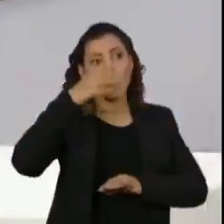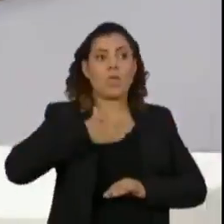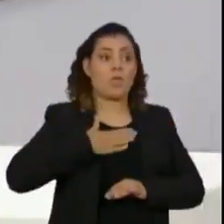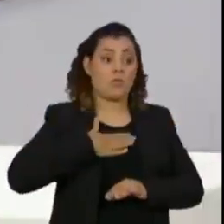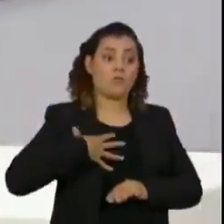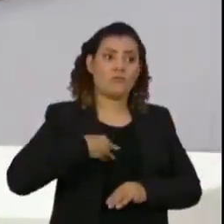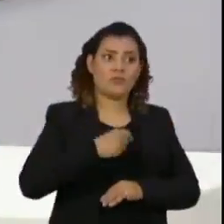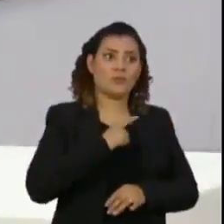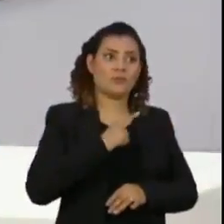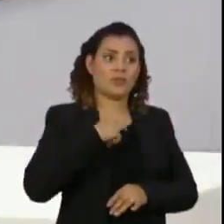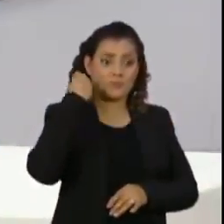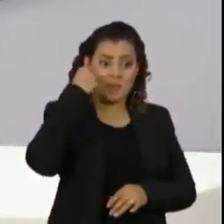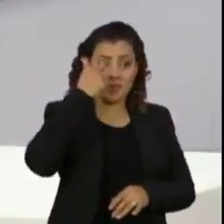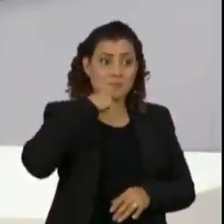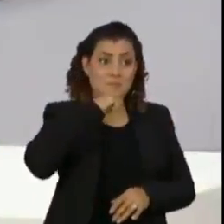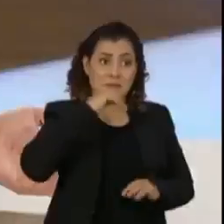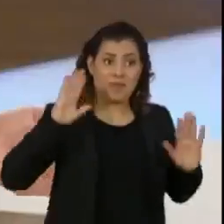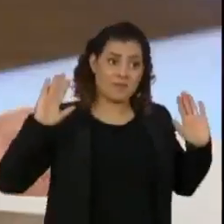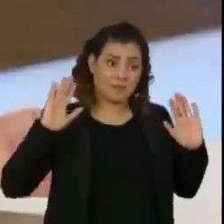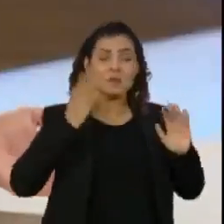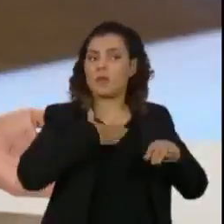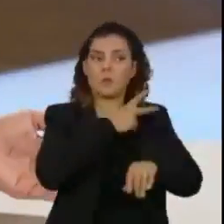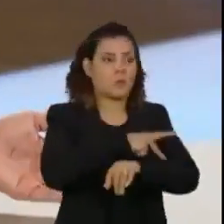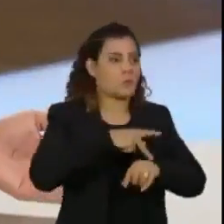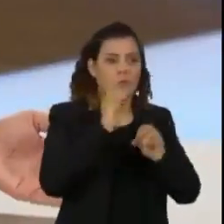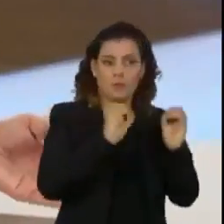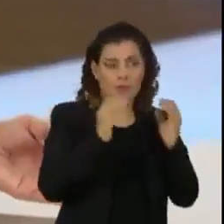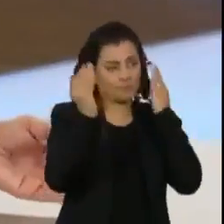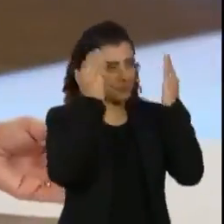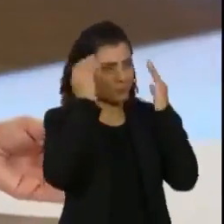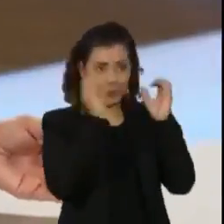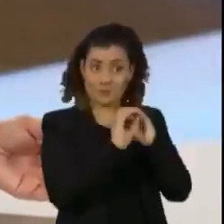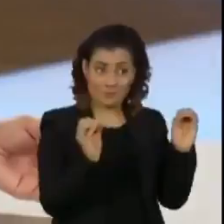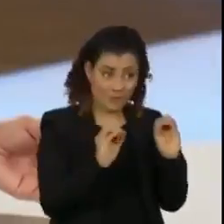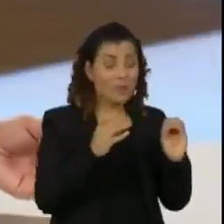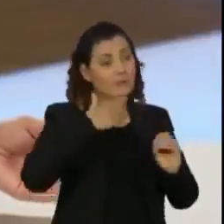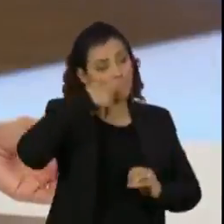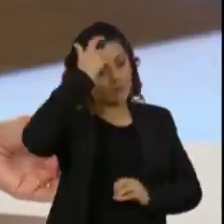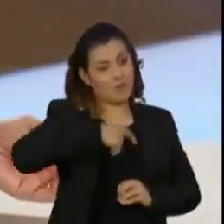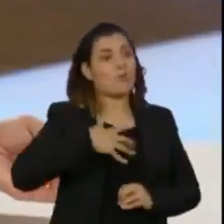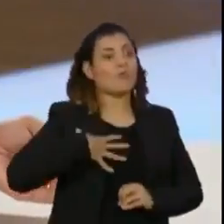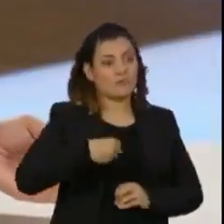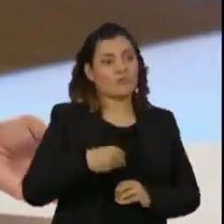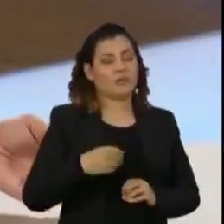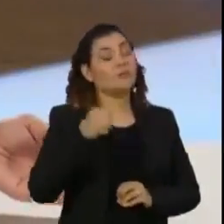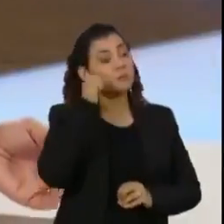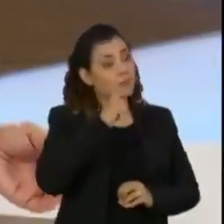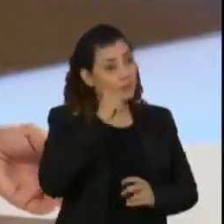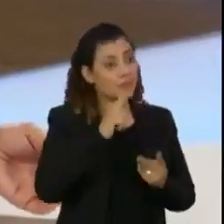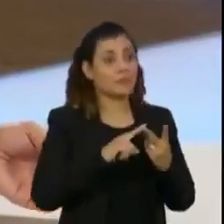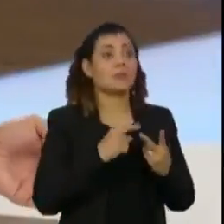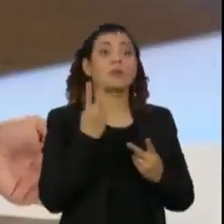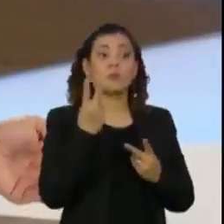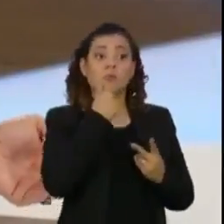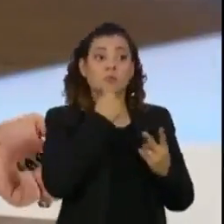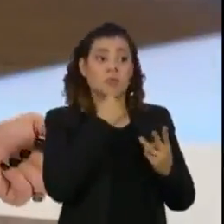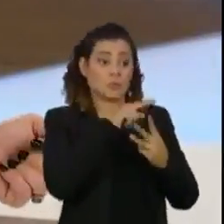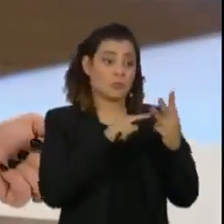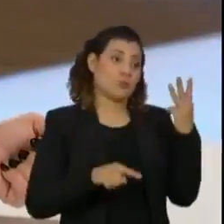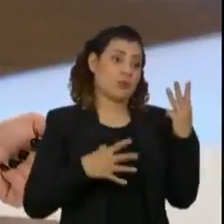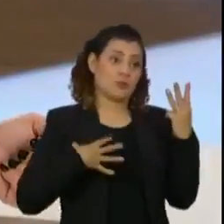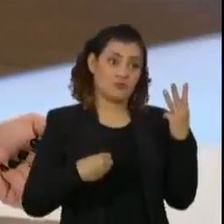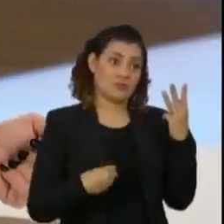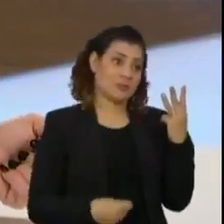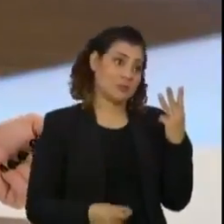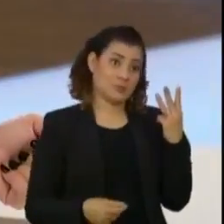mãe. Só estou falando como mãe, porque eu não sou, como eu falei, não sou pedagoga, não sou psicóloga, sou mãe de uma menina e de 2 meninos. E eu sei